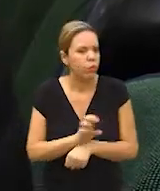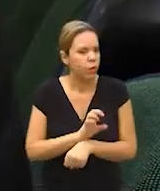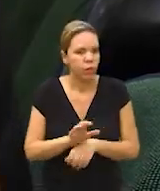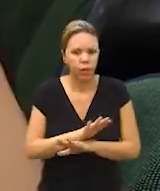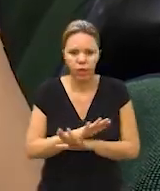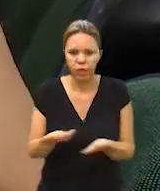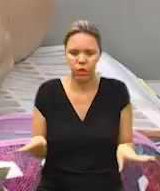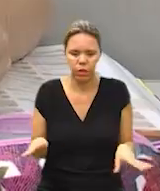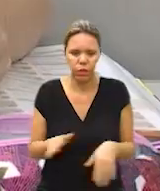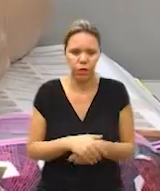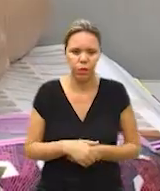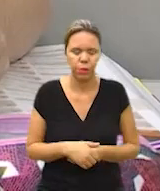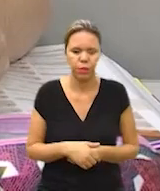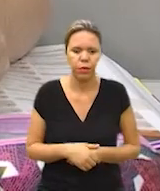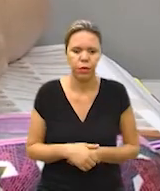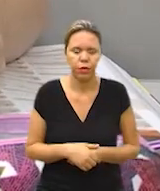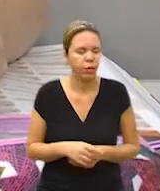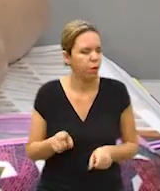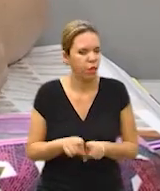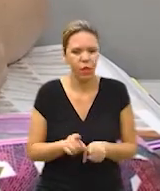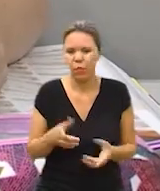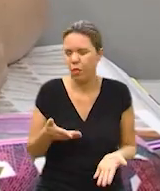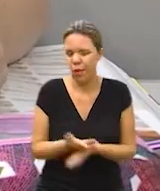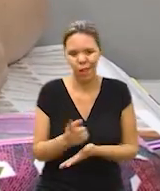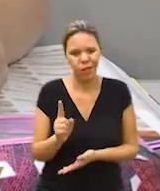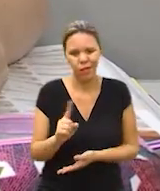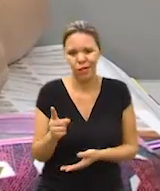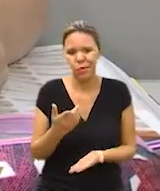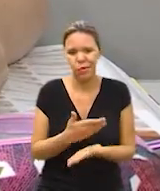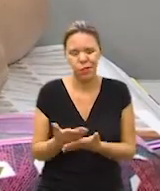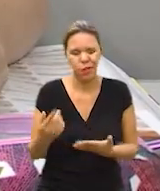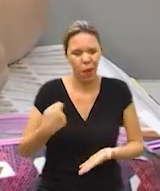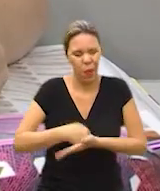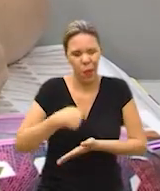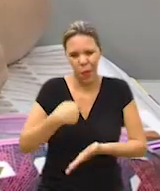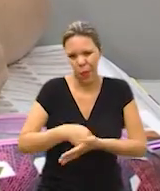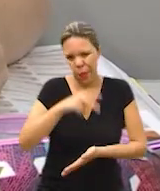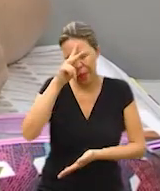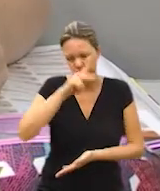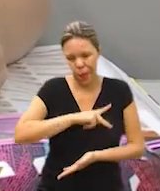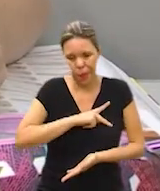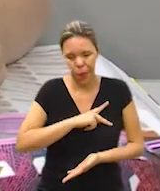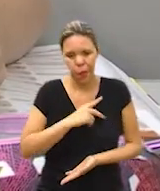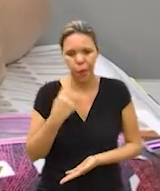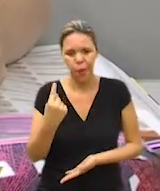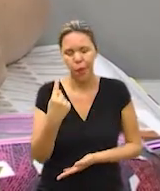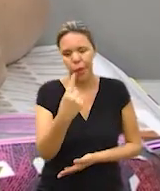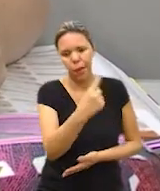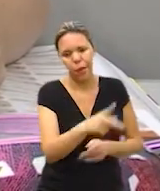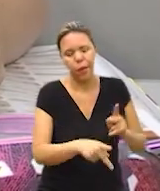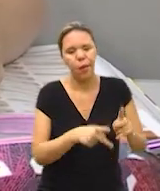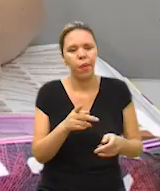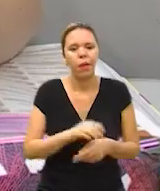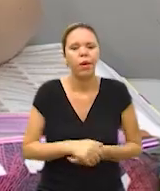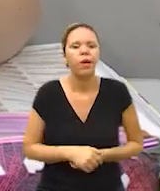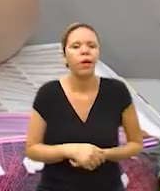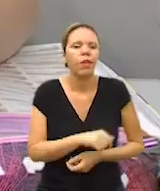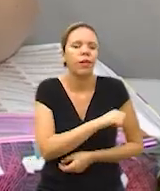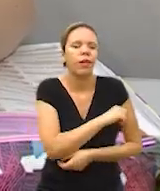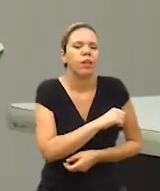estagiário, mas aí ele não passa, e aí também começa a cobrança individual de cada, né,